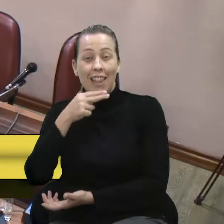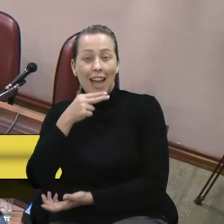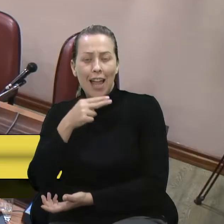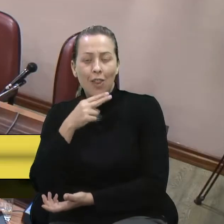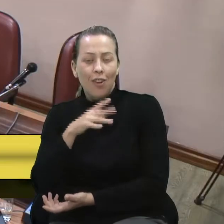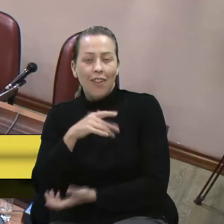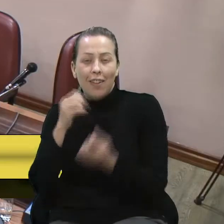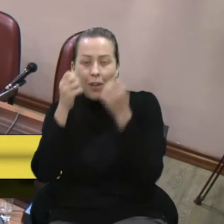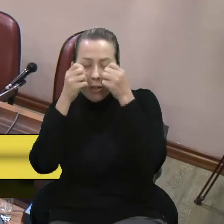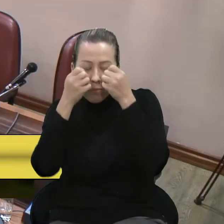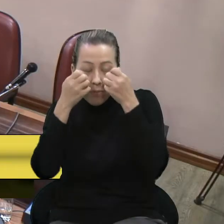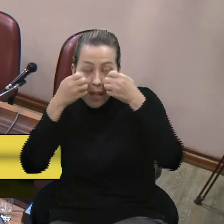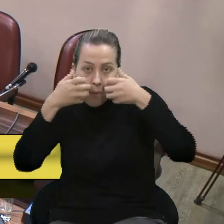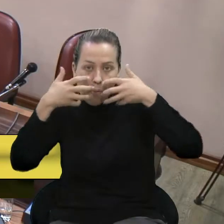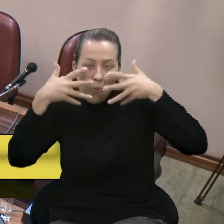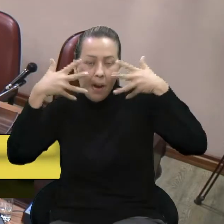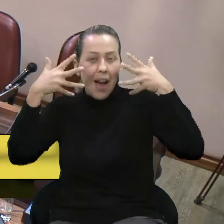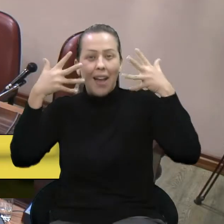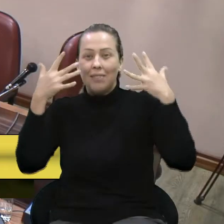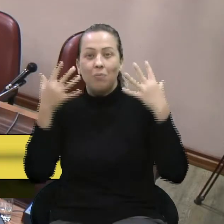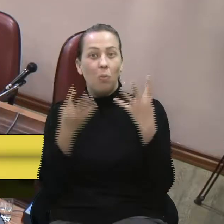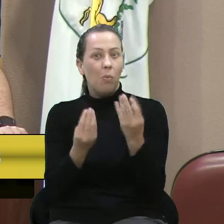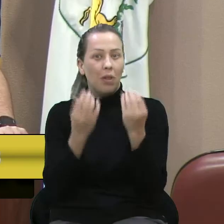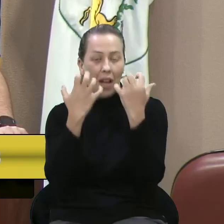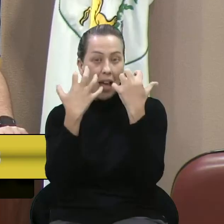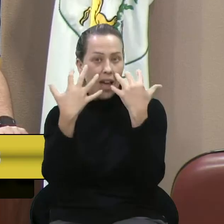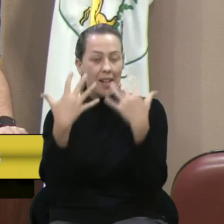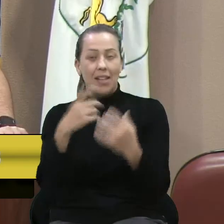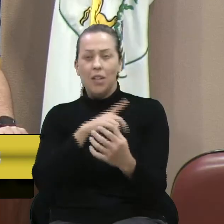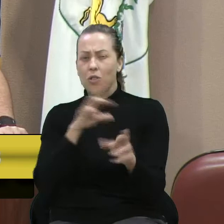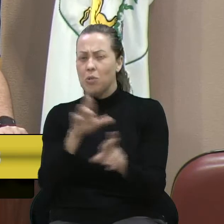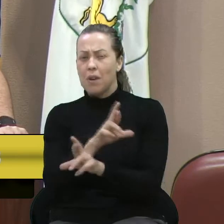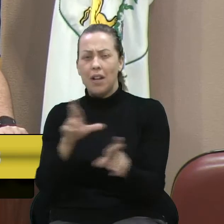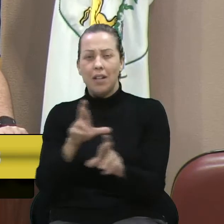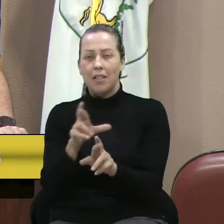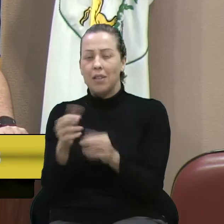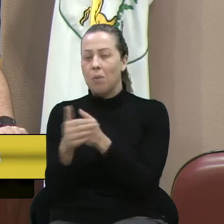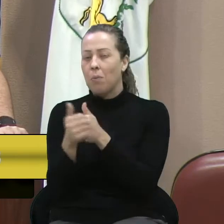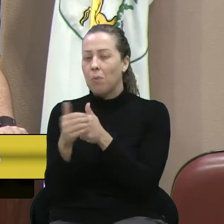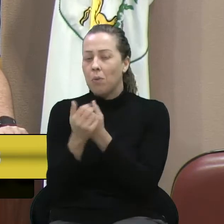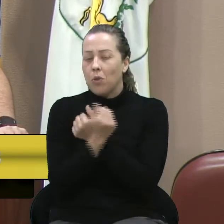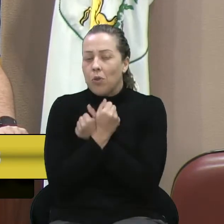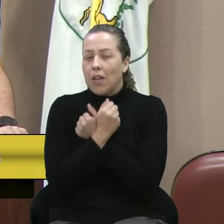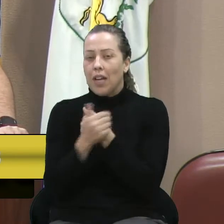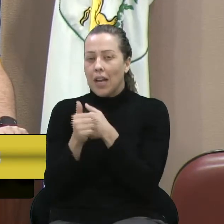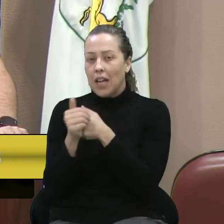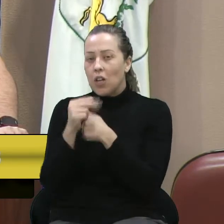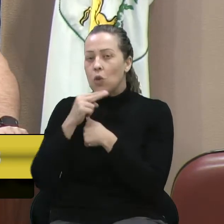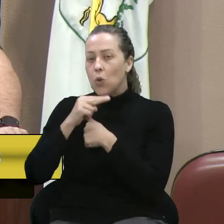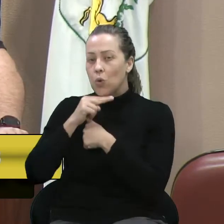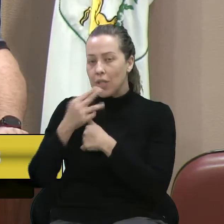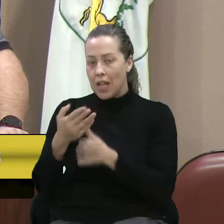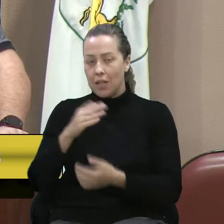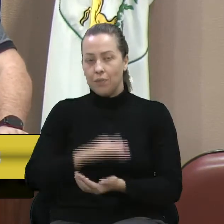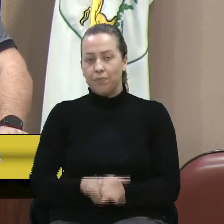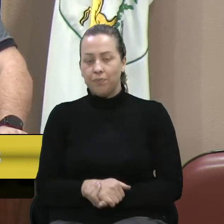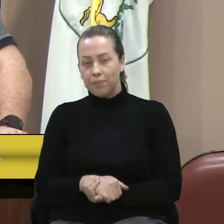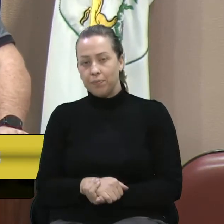a encher os olhos de lágrima. Que era uma relação muito, muito afetuosa e muito bonita.